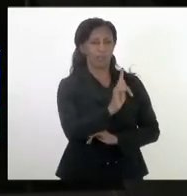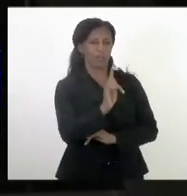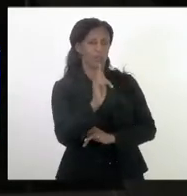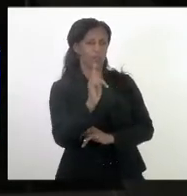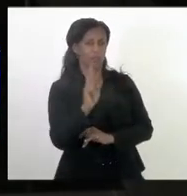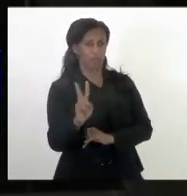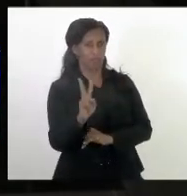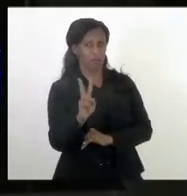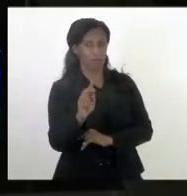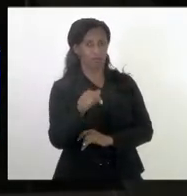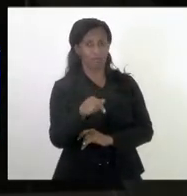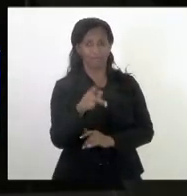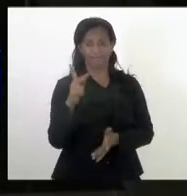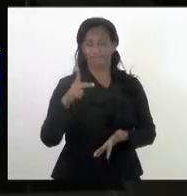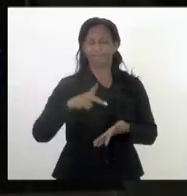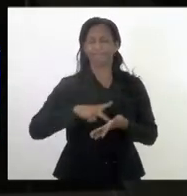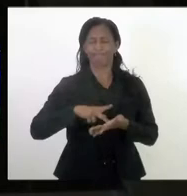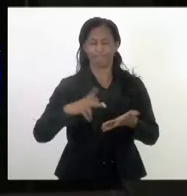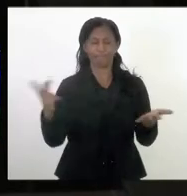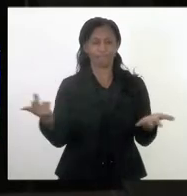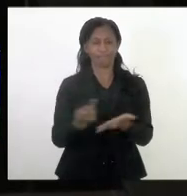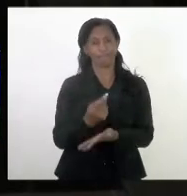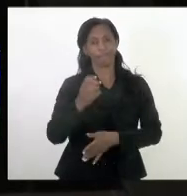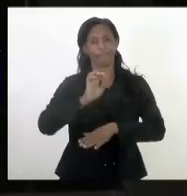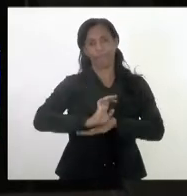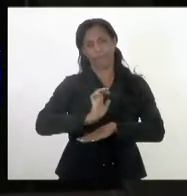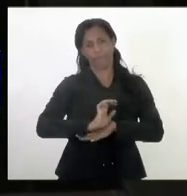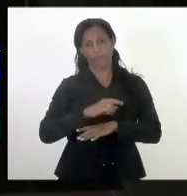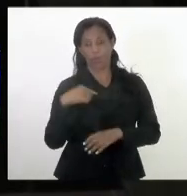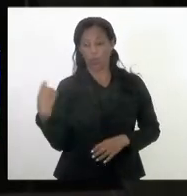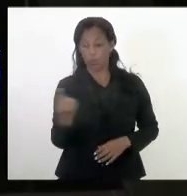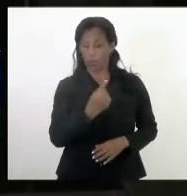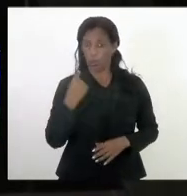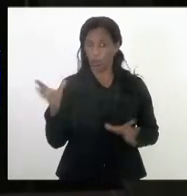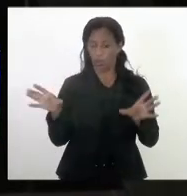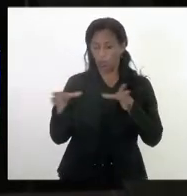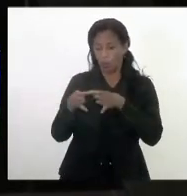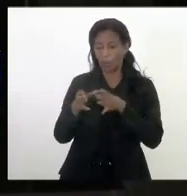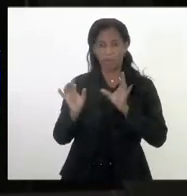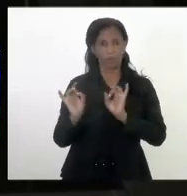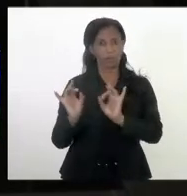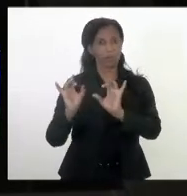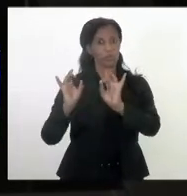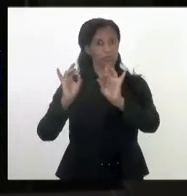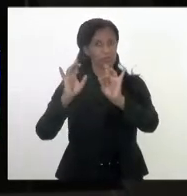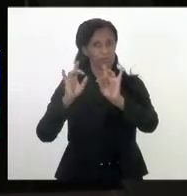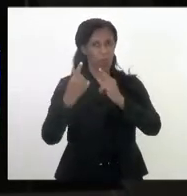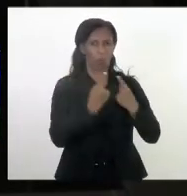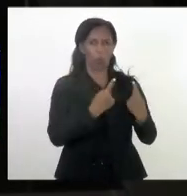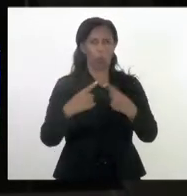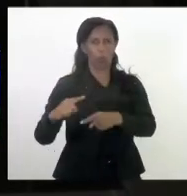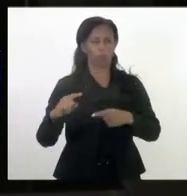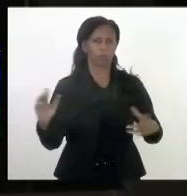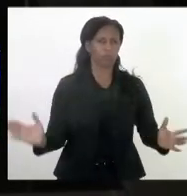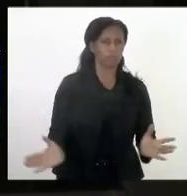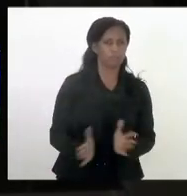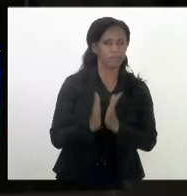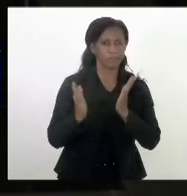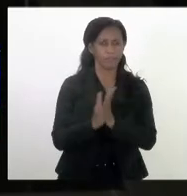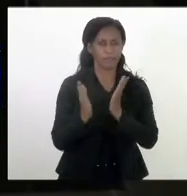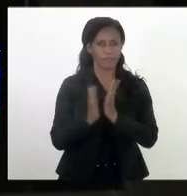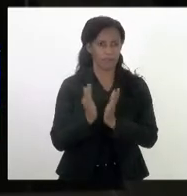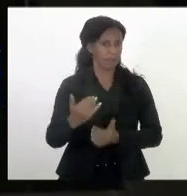cruel da nossa população no Estado. Nós, com a Comissão Especial de Enfrentamento à Miséria e Combate à Pobreza,